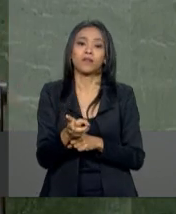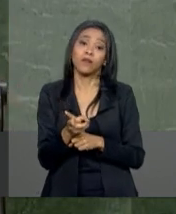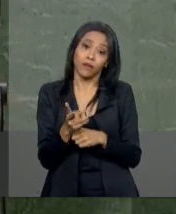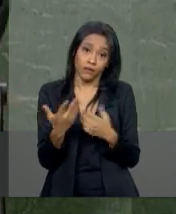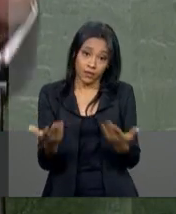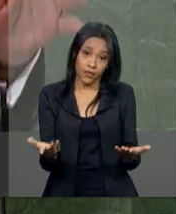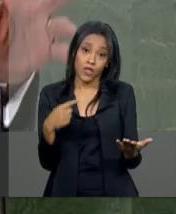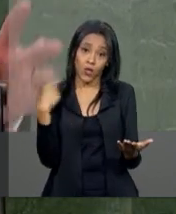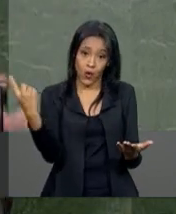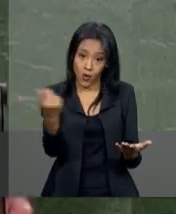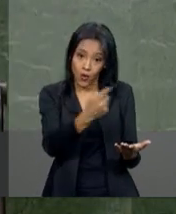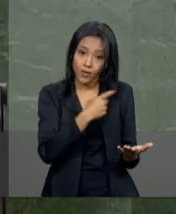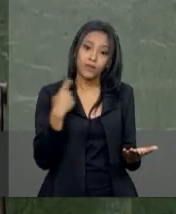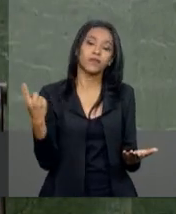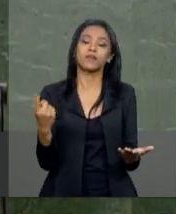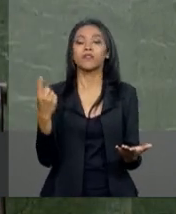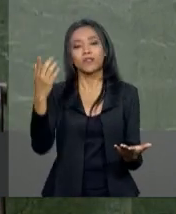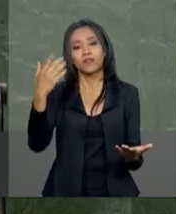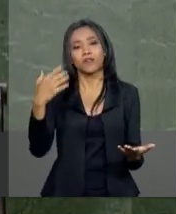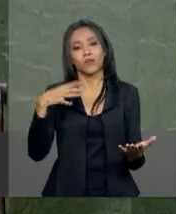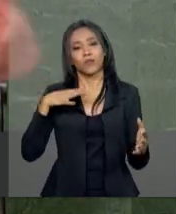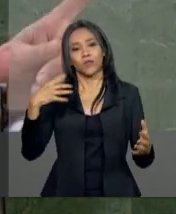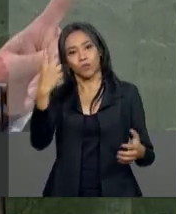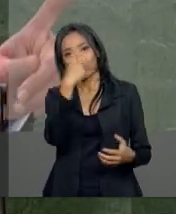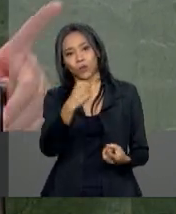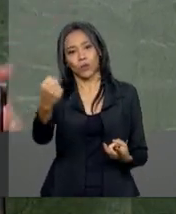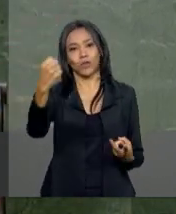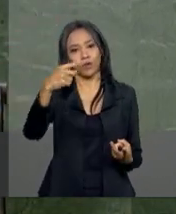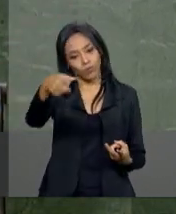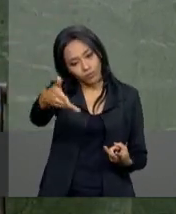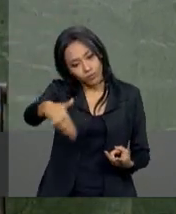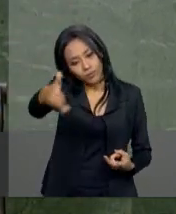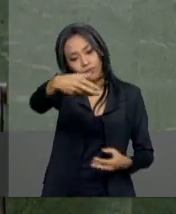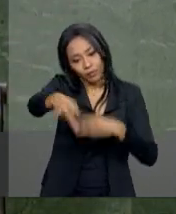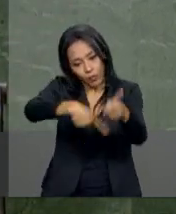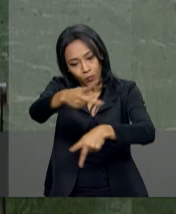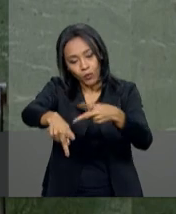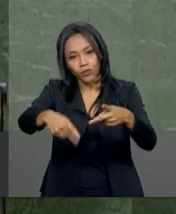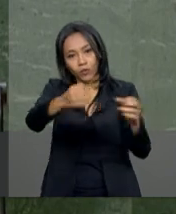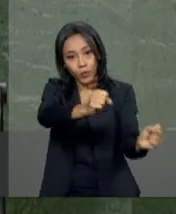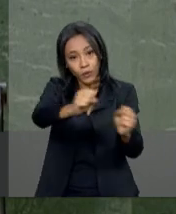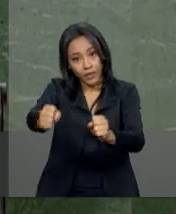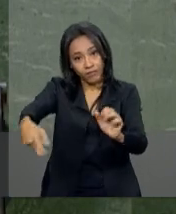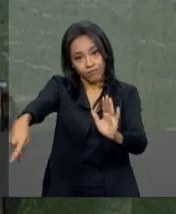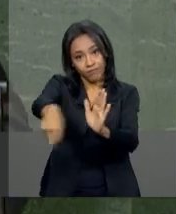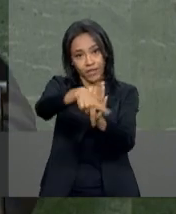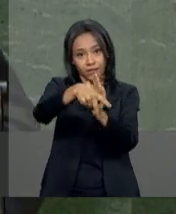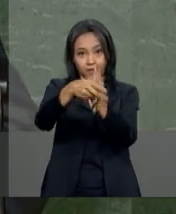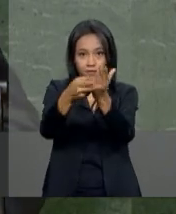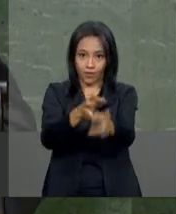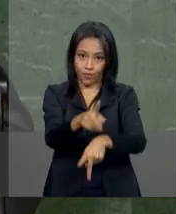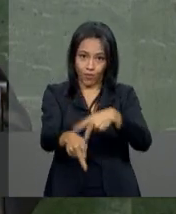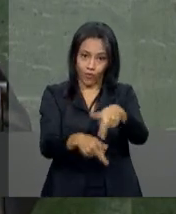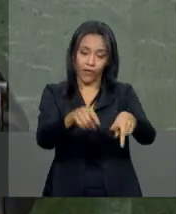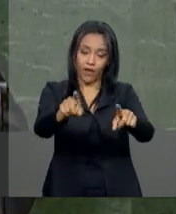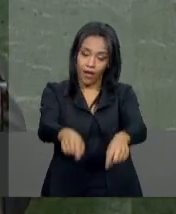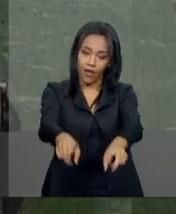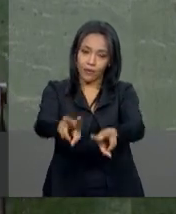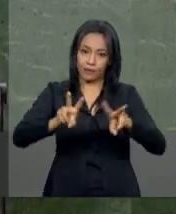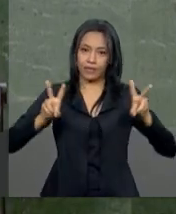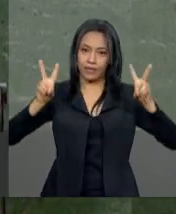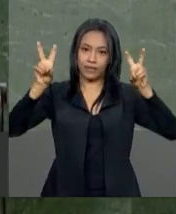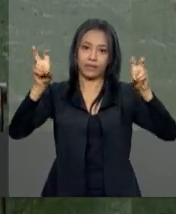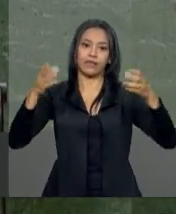nós somos autoridades constituídas já que o poder emana do povo e este é o titular do poder